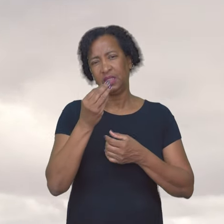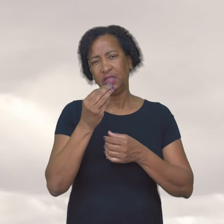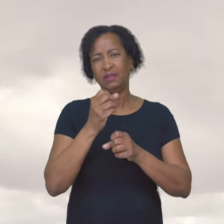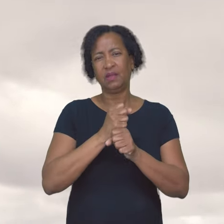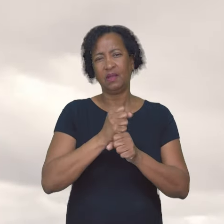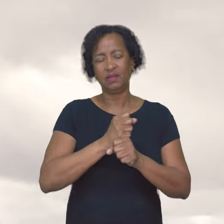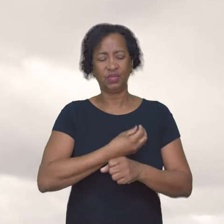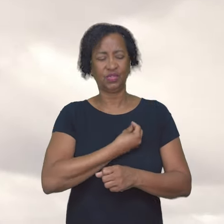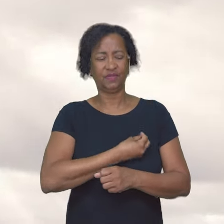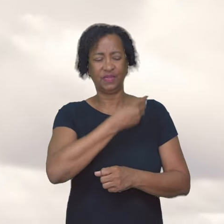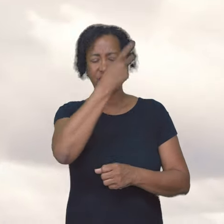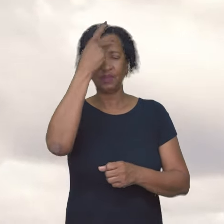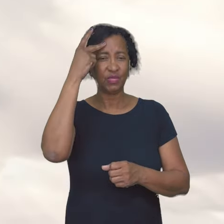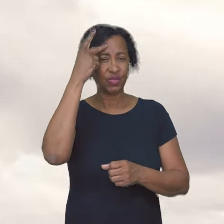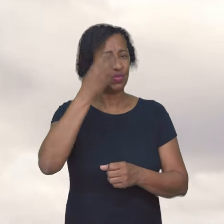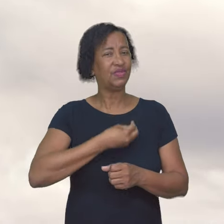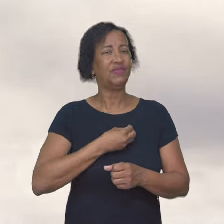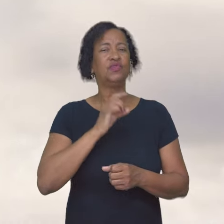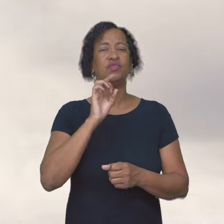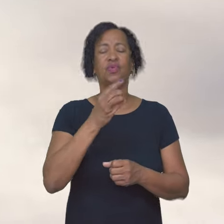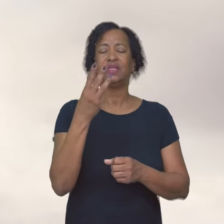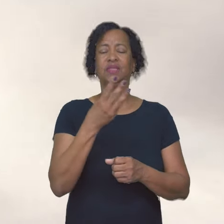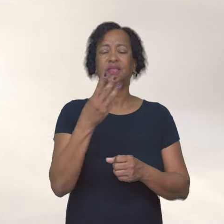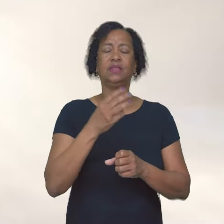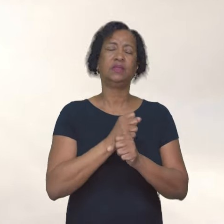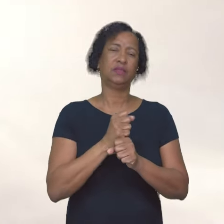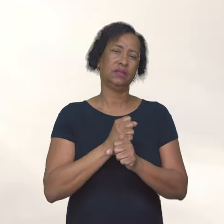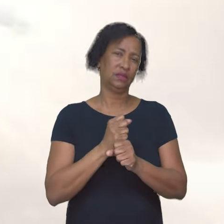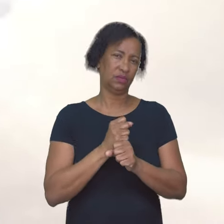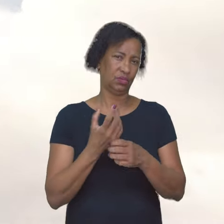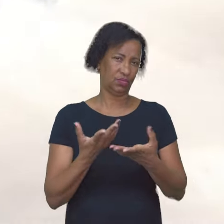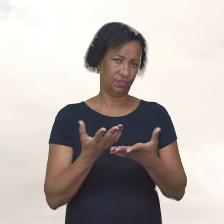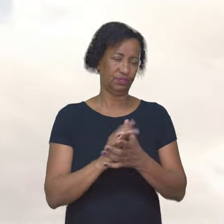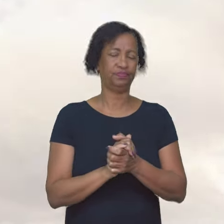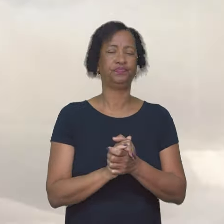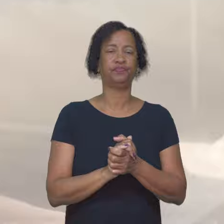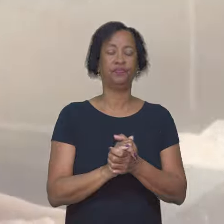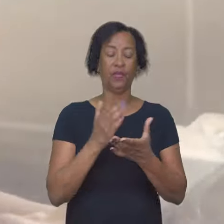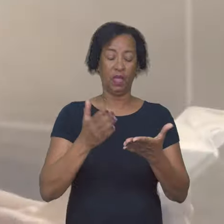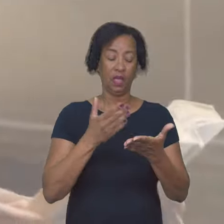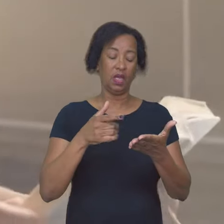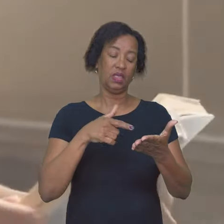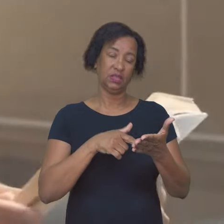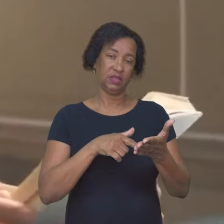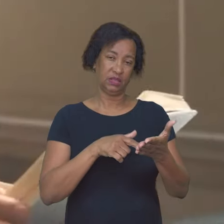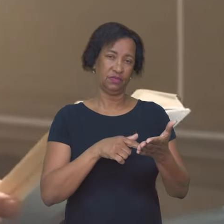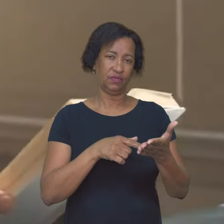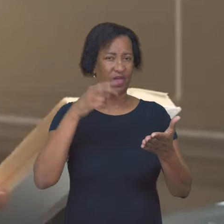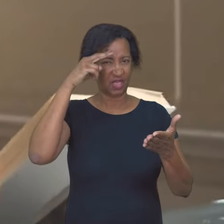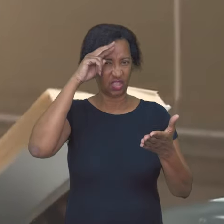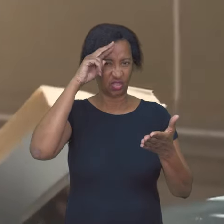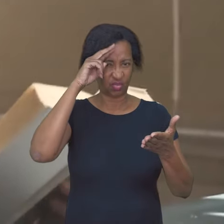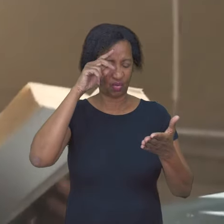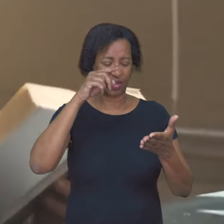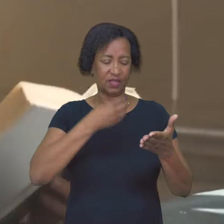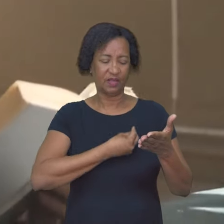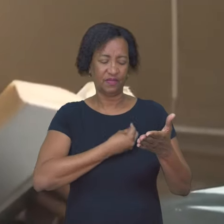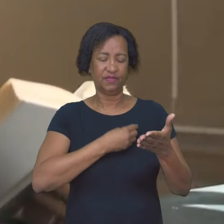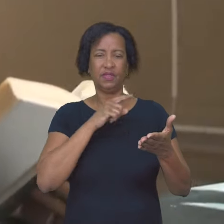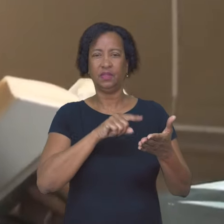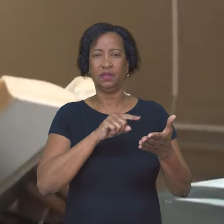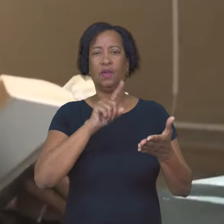viveu apenas 33 Tecnicamente esses livros não são biografias eles